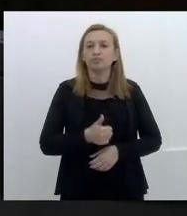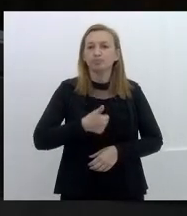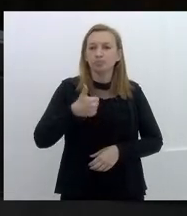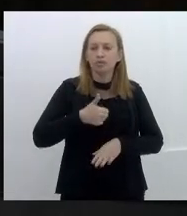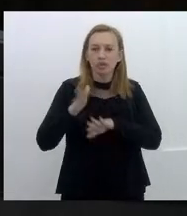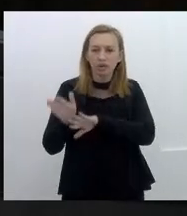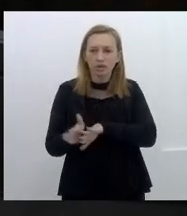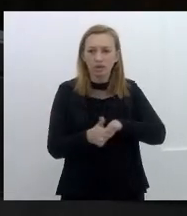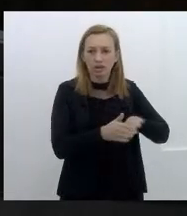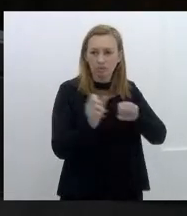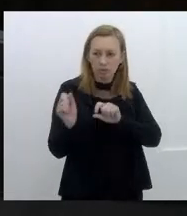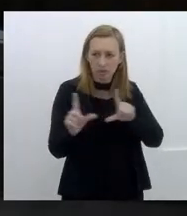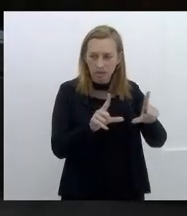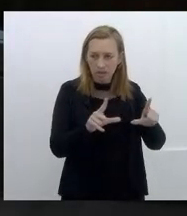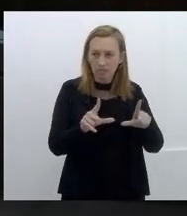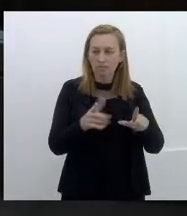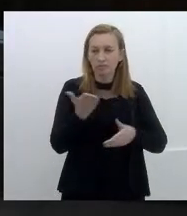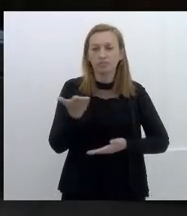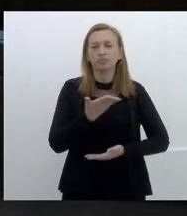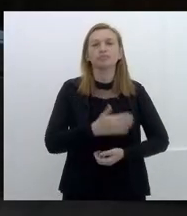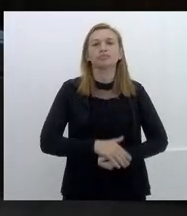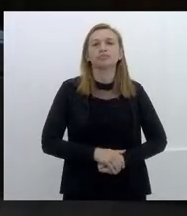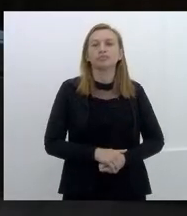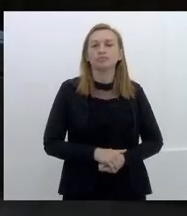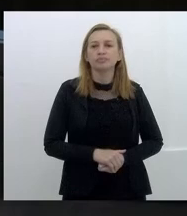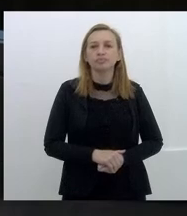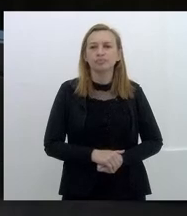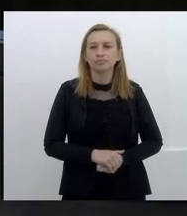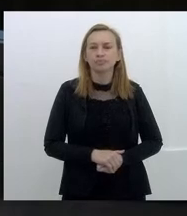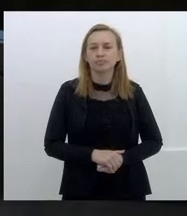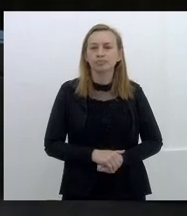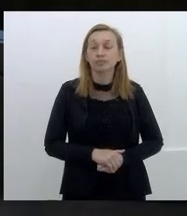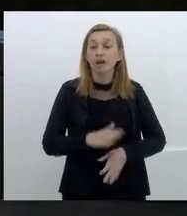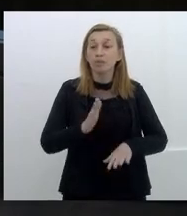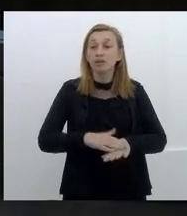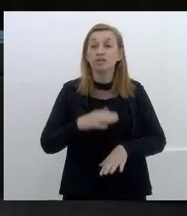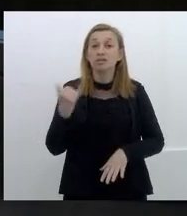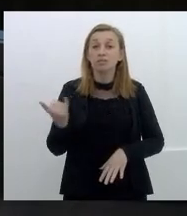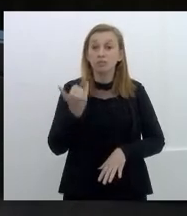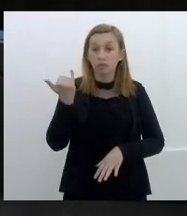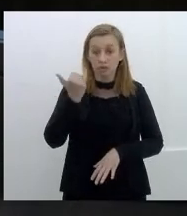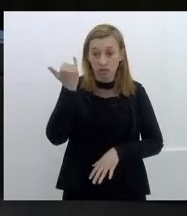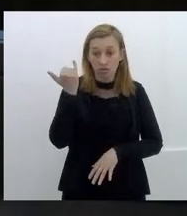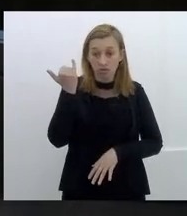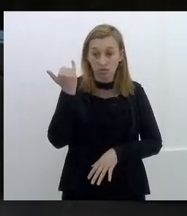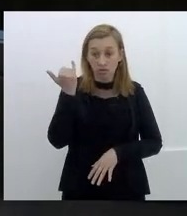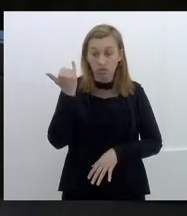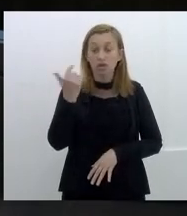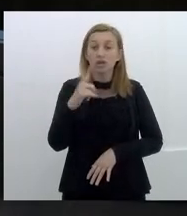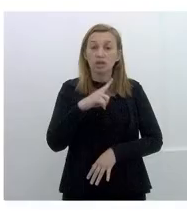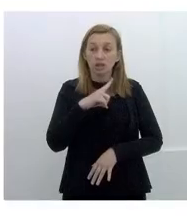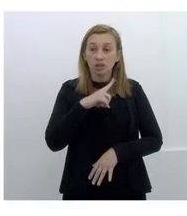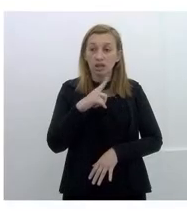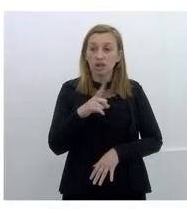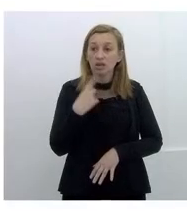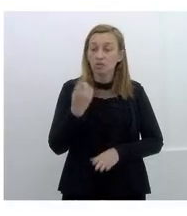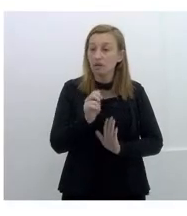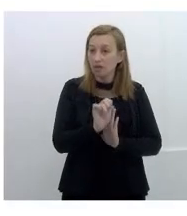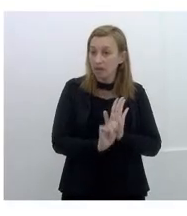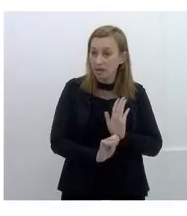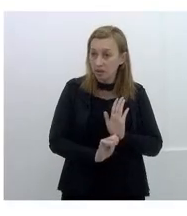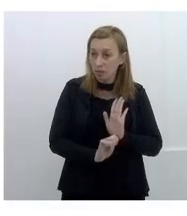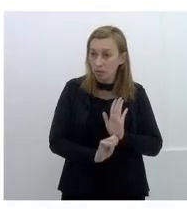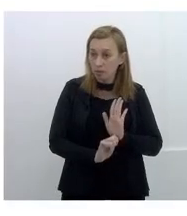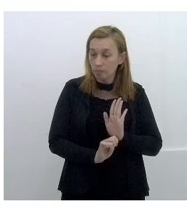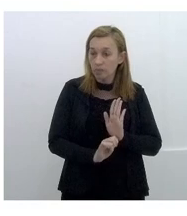passar o primeiro de lado e aí por favor é a coisa mais importante que tem na nossa redação